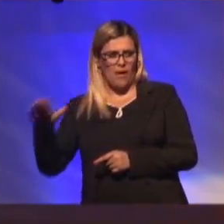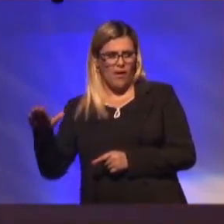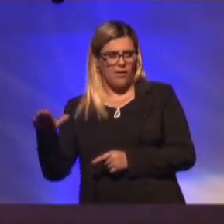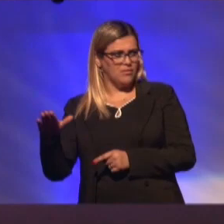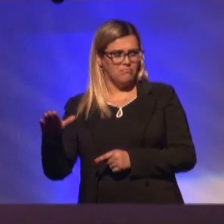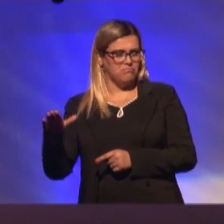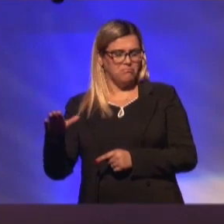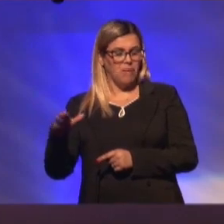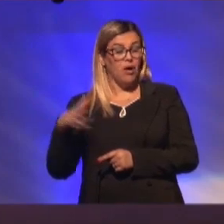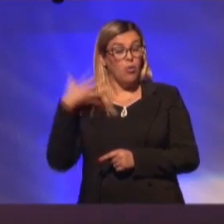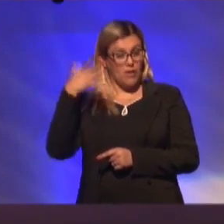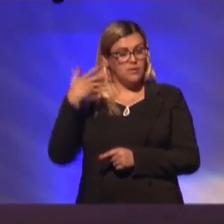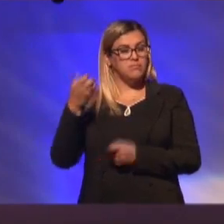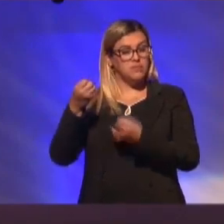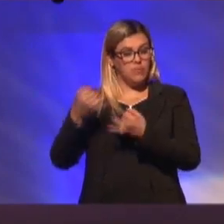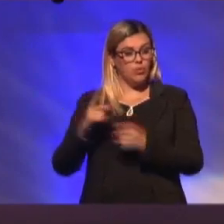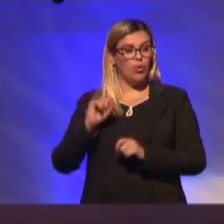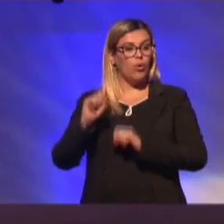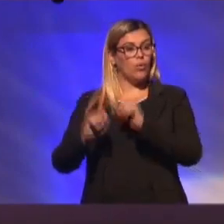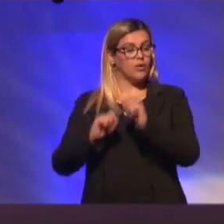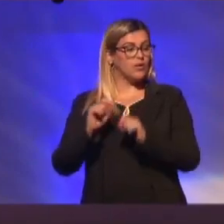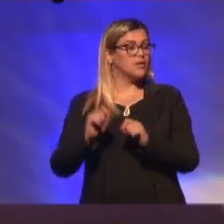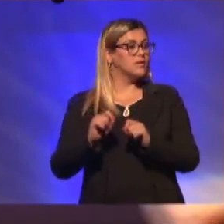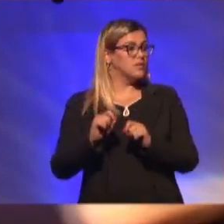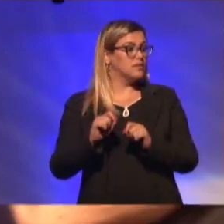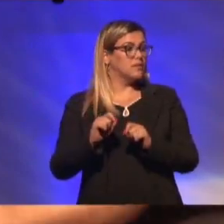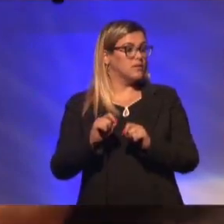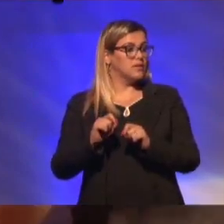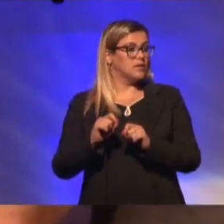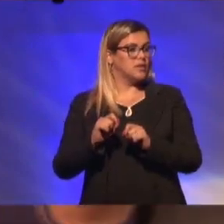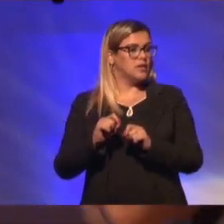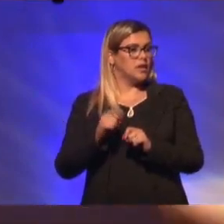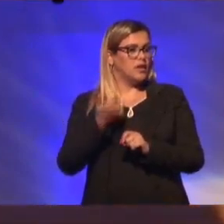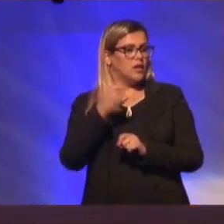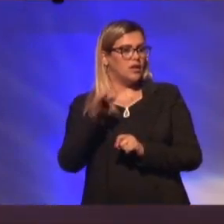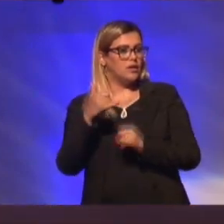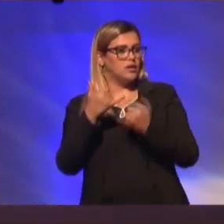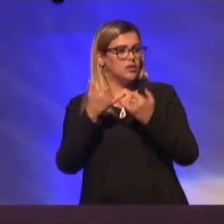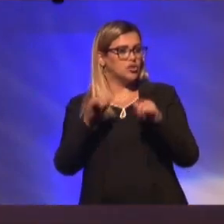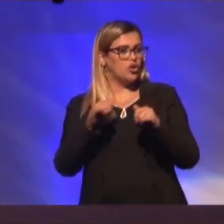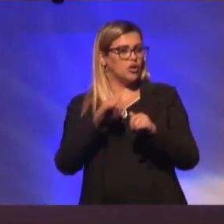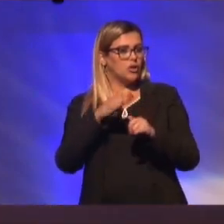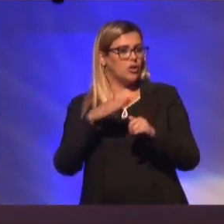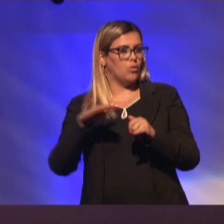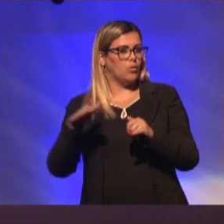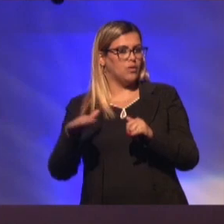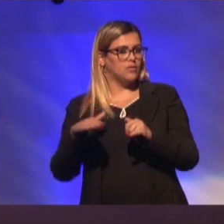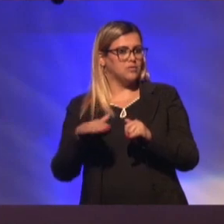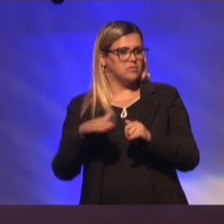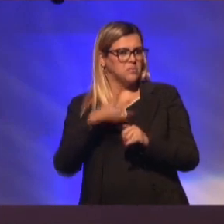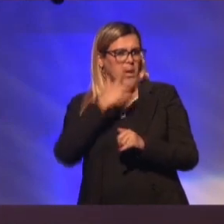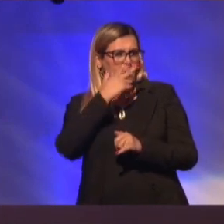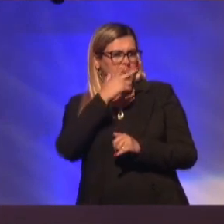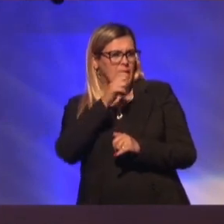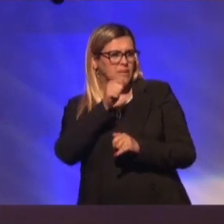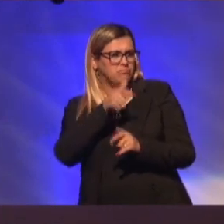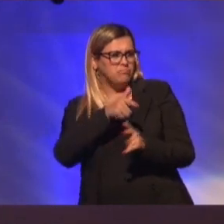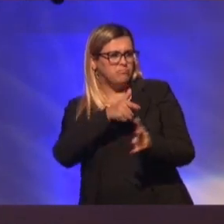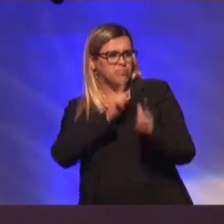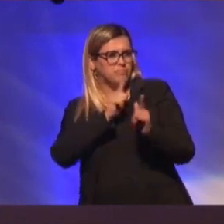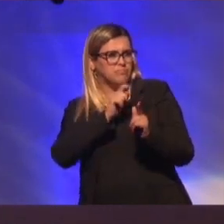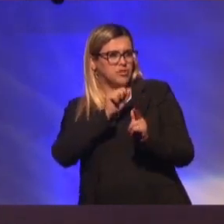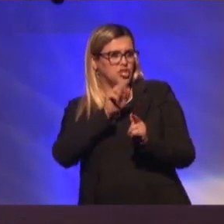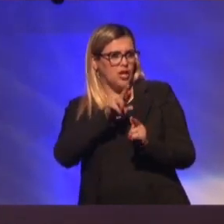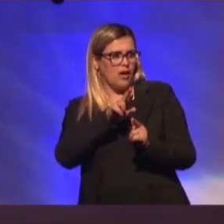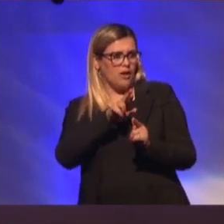mas o palestrante me explicou que, na verdade, essa parada de ondas de choque é um equipamento que é tipo uma bazuca de ar que dá